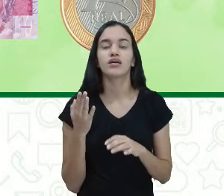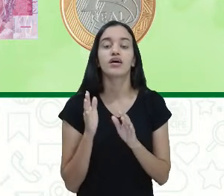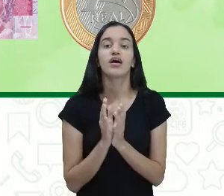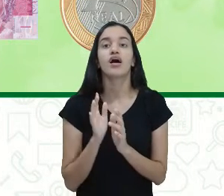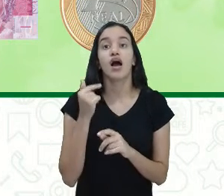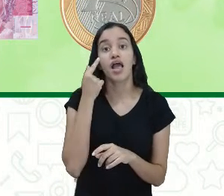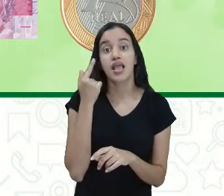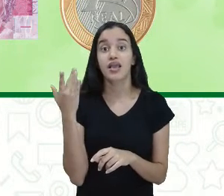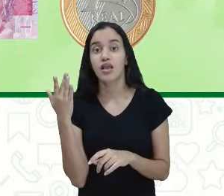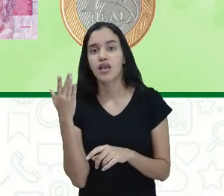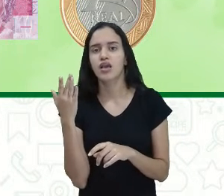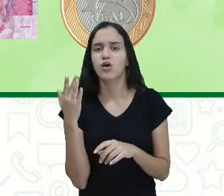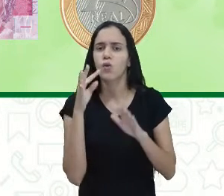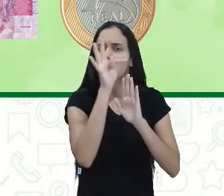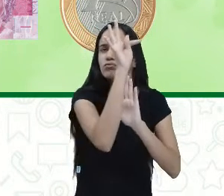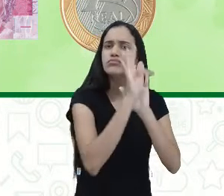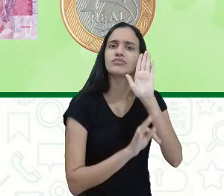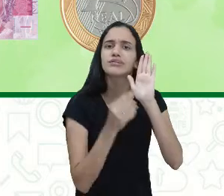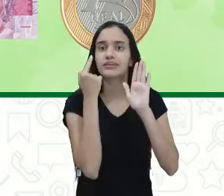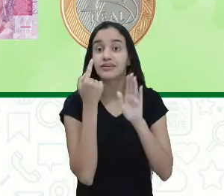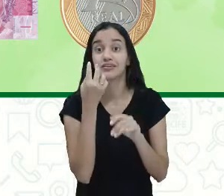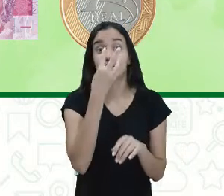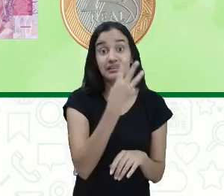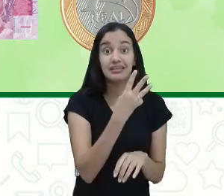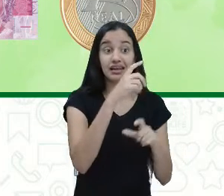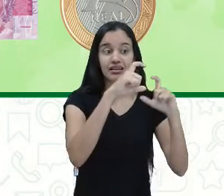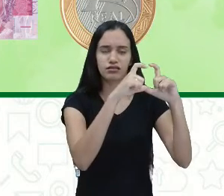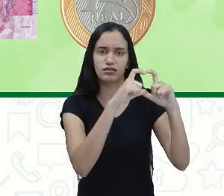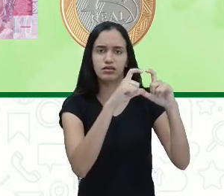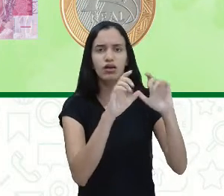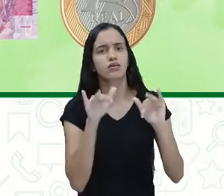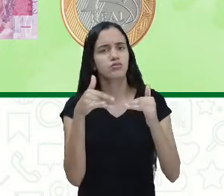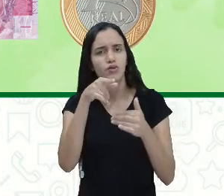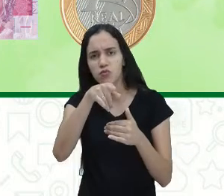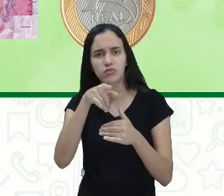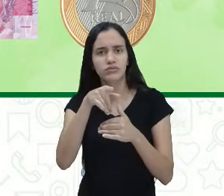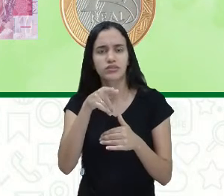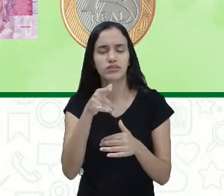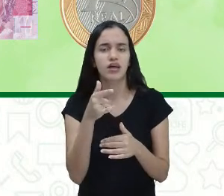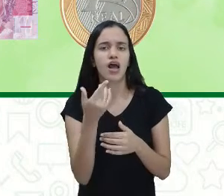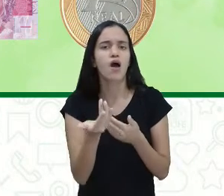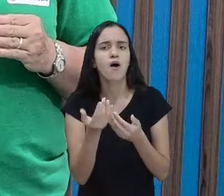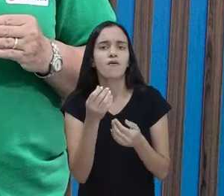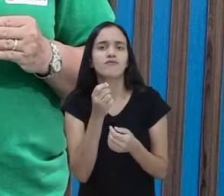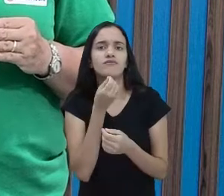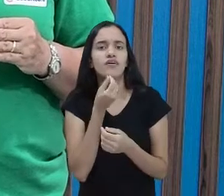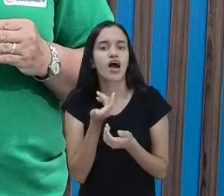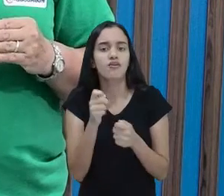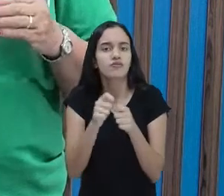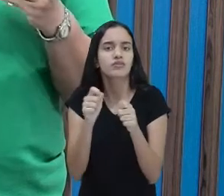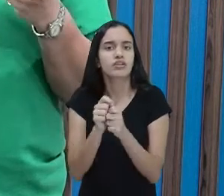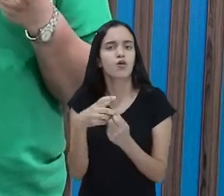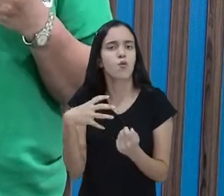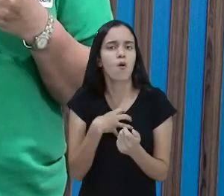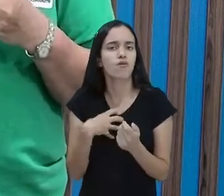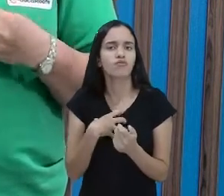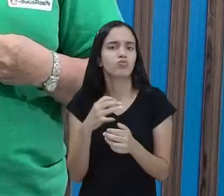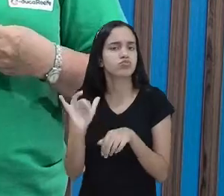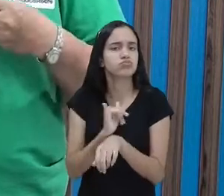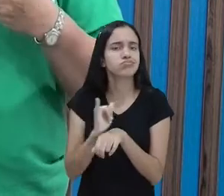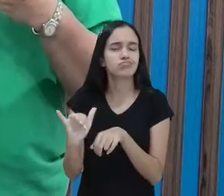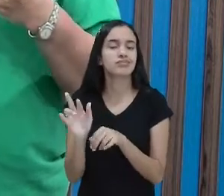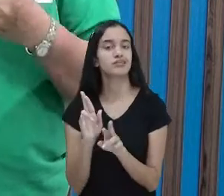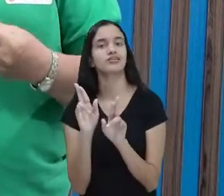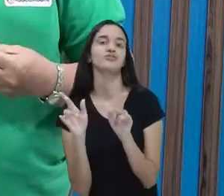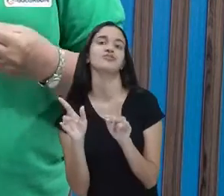balãozinho. Eu coloquei 3 cédulas. Então, você não tem como fazer de outra forma. Você só